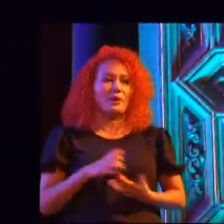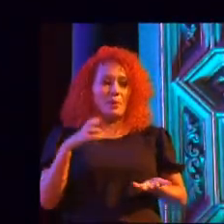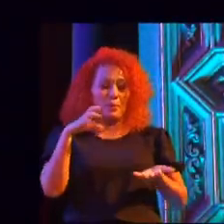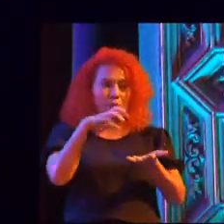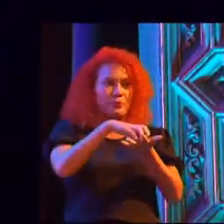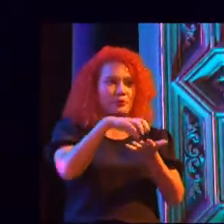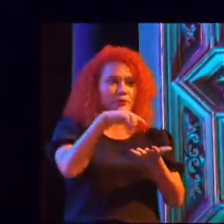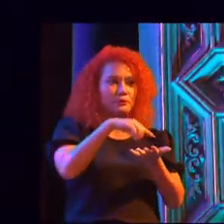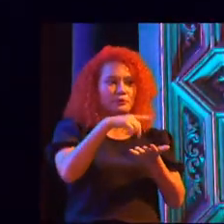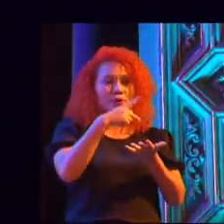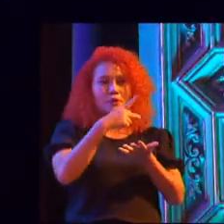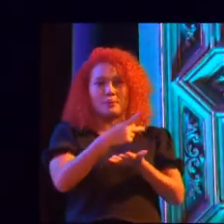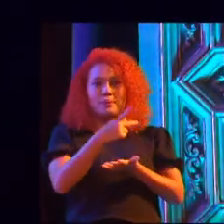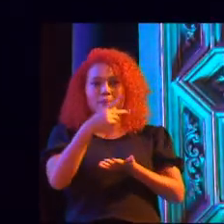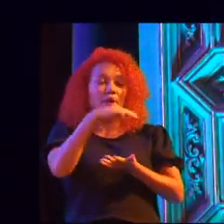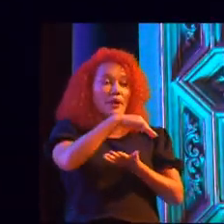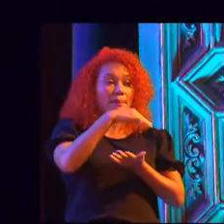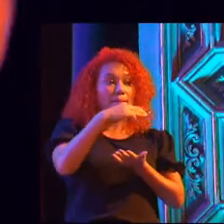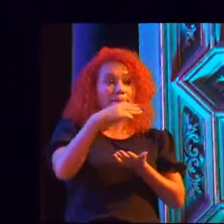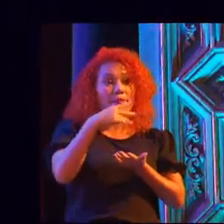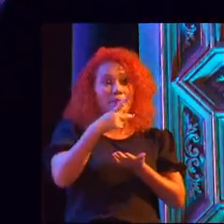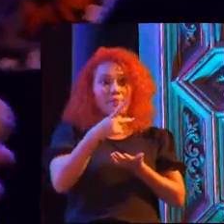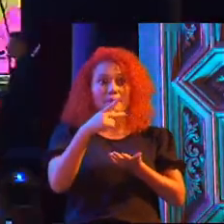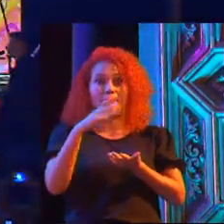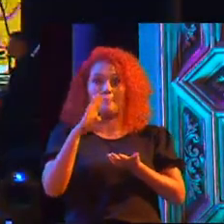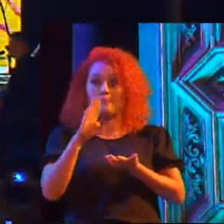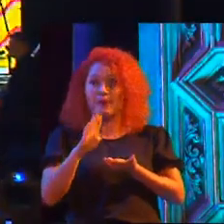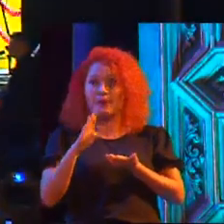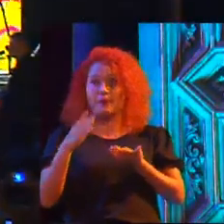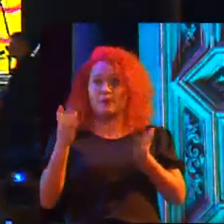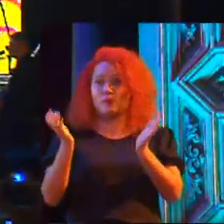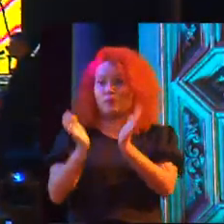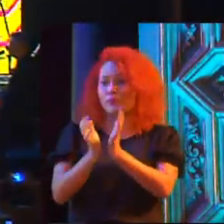MPB concorrerão ao prêmio de melhor grupo e intérprete.